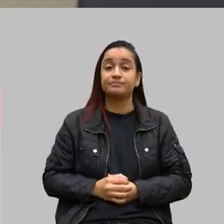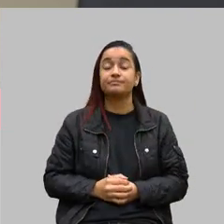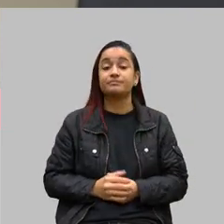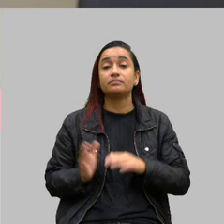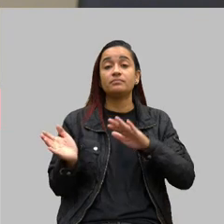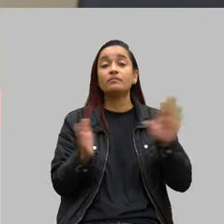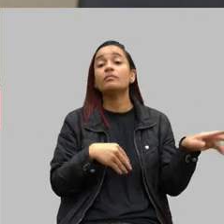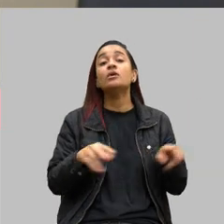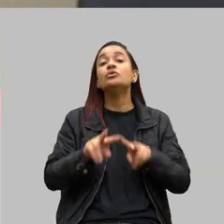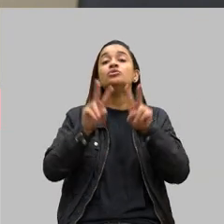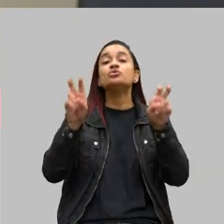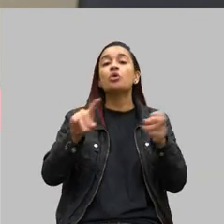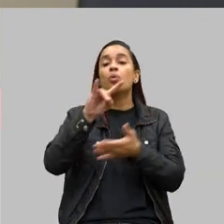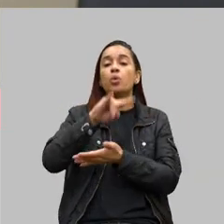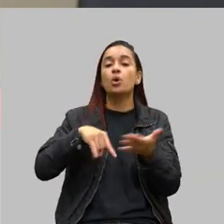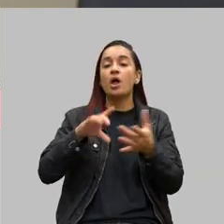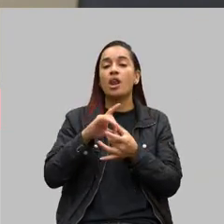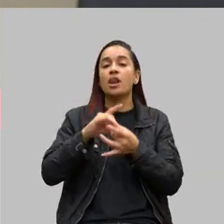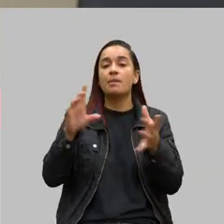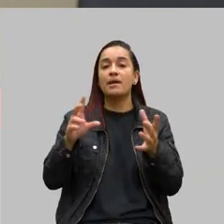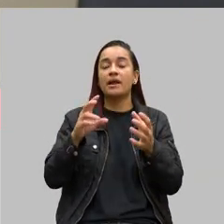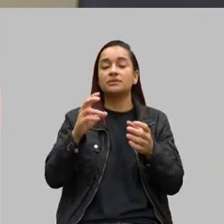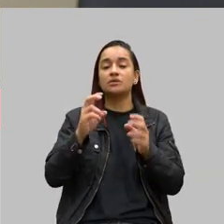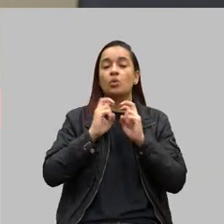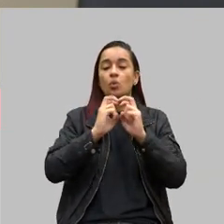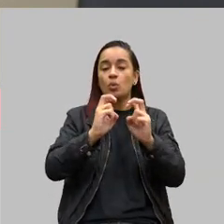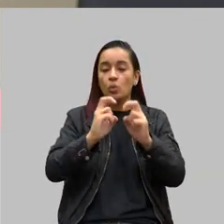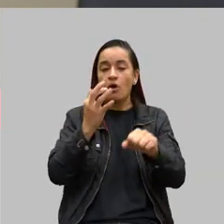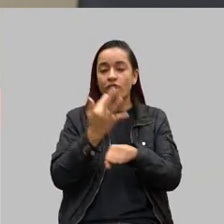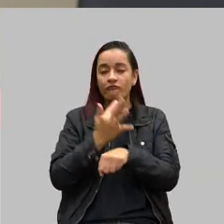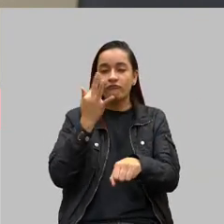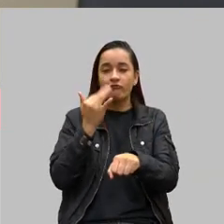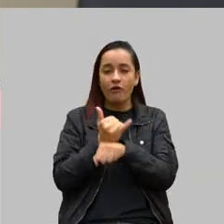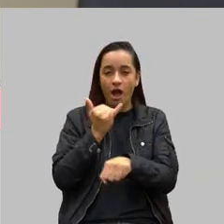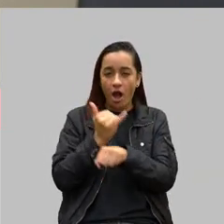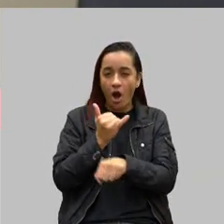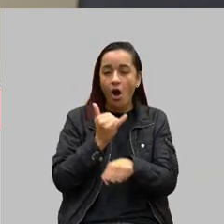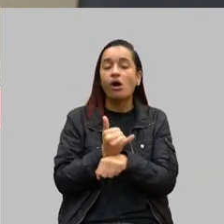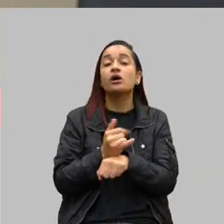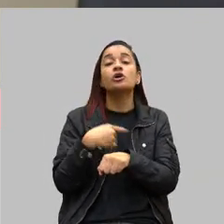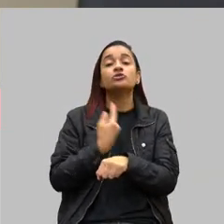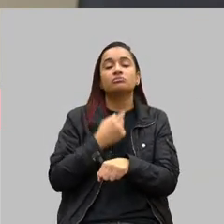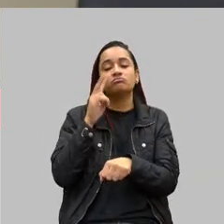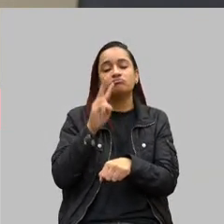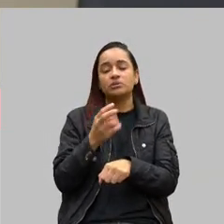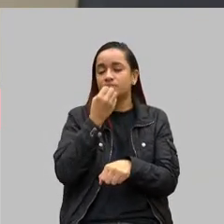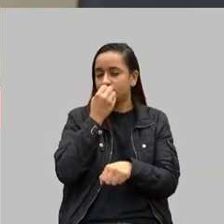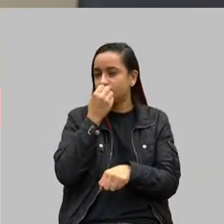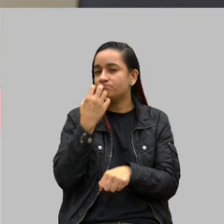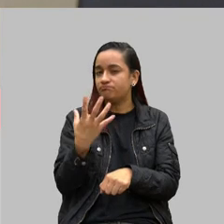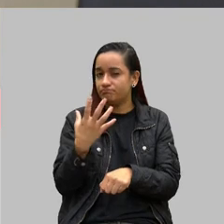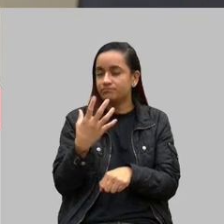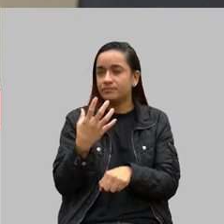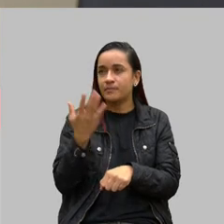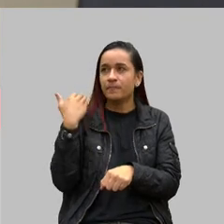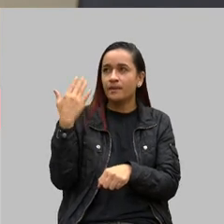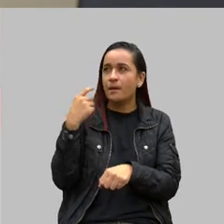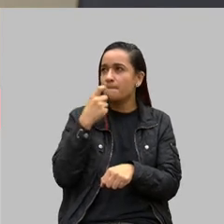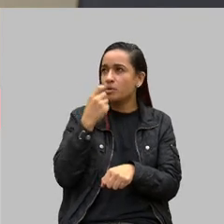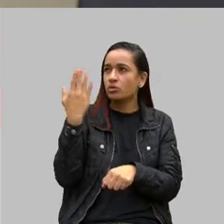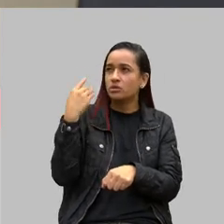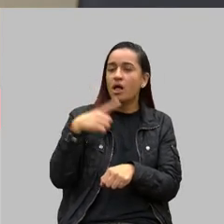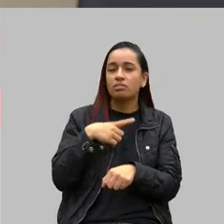Deputado Thiago e e e o próprio exemplo da Cedro né e a gente vê com muito bons olhos né acho que a Cedro anunciou recentemente um investimento para